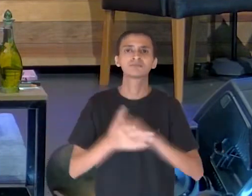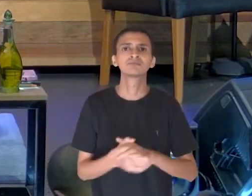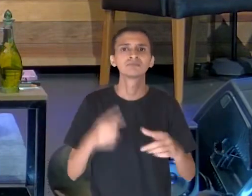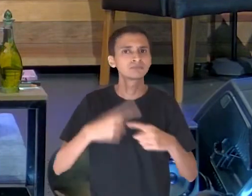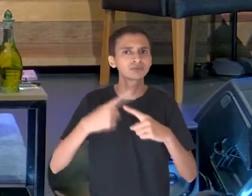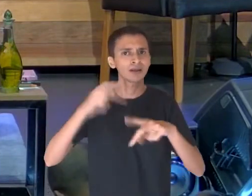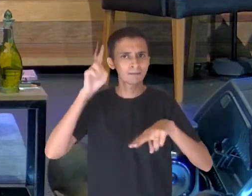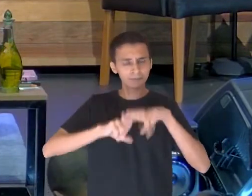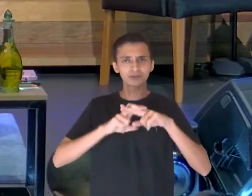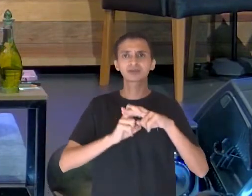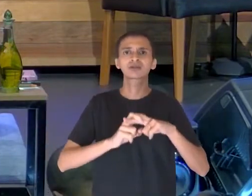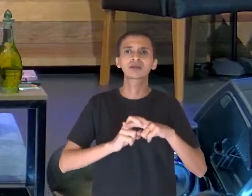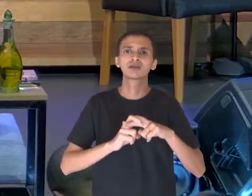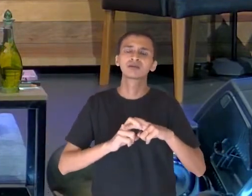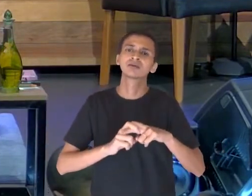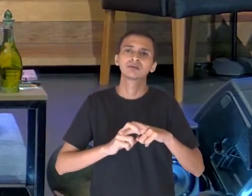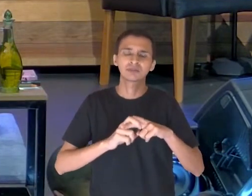dentro?